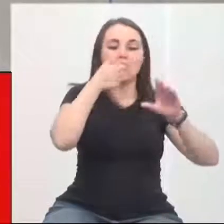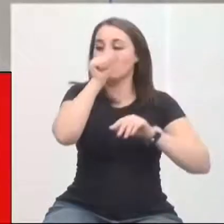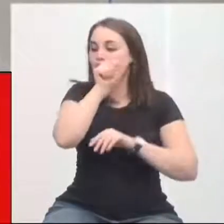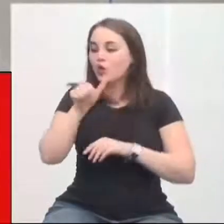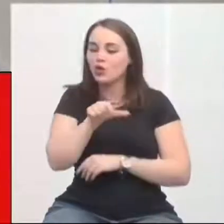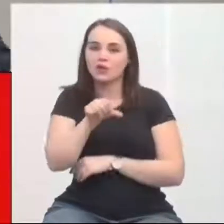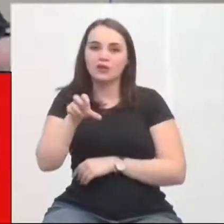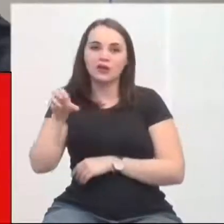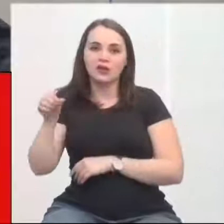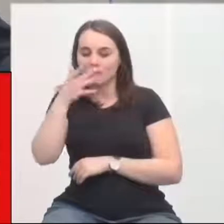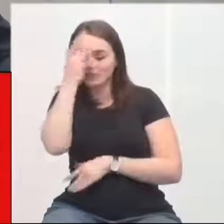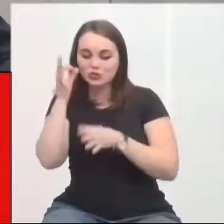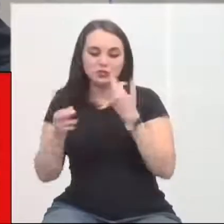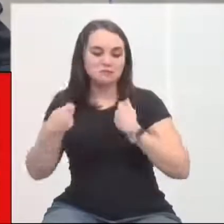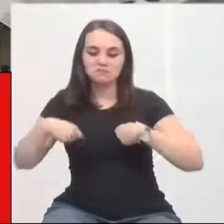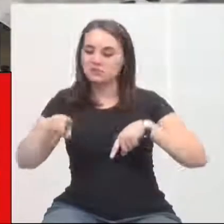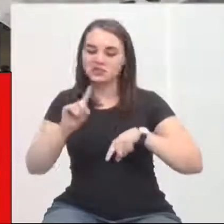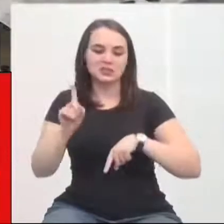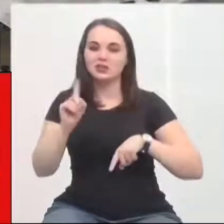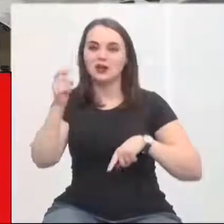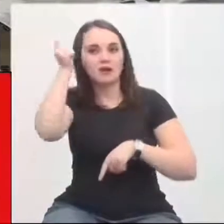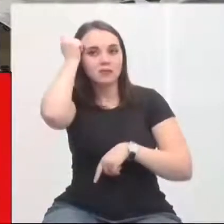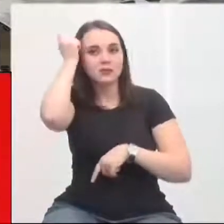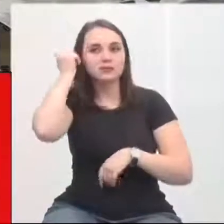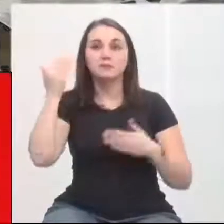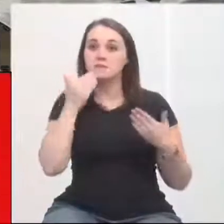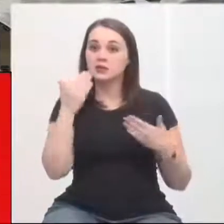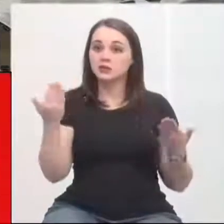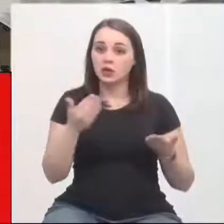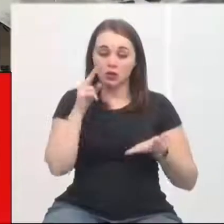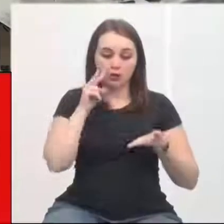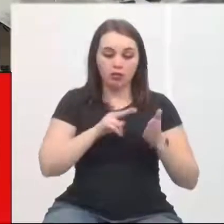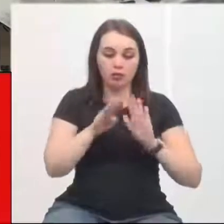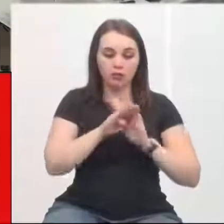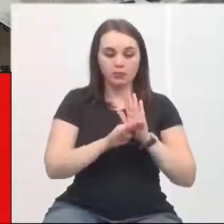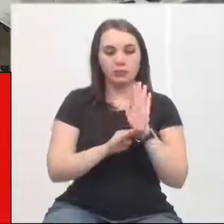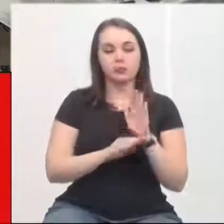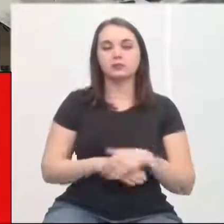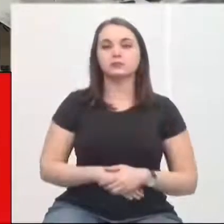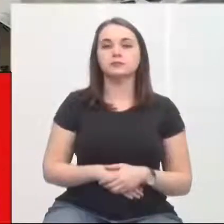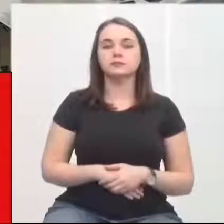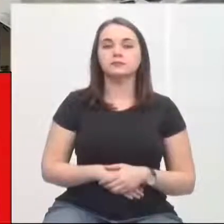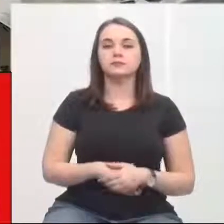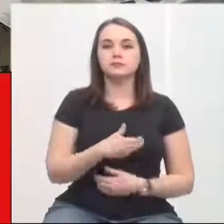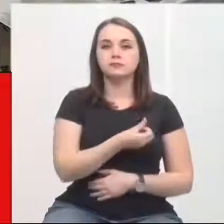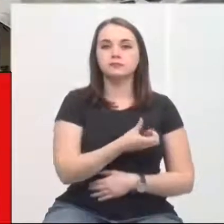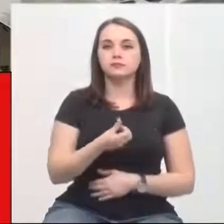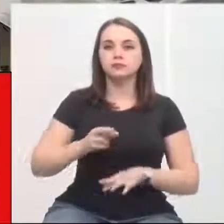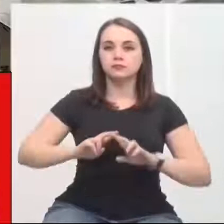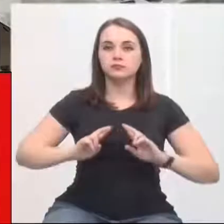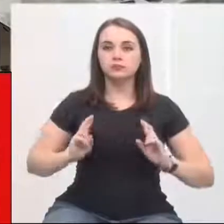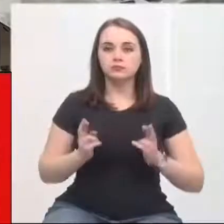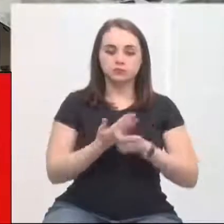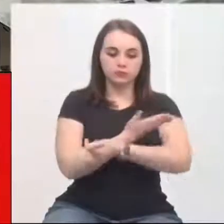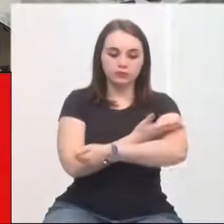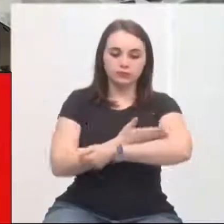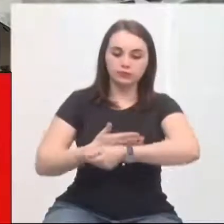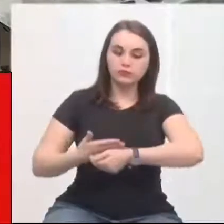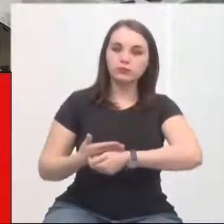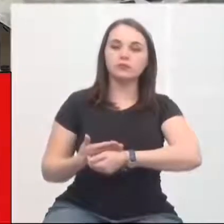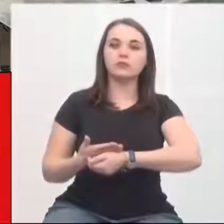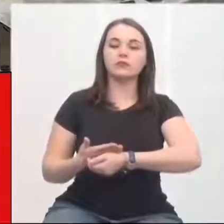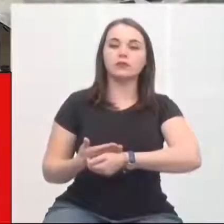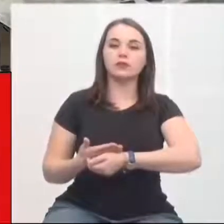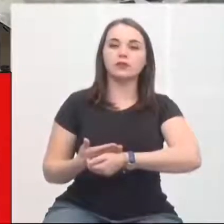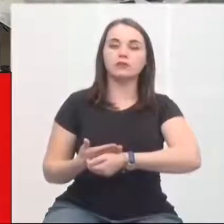não precisam se arrepender. Solicito agora que faça a leitura do expediente. Sessão já é de uma sexta ordinária,